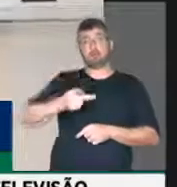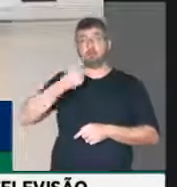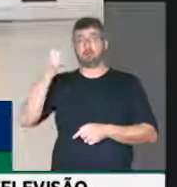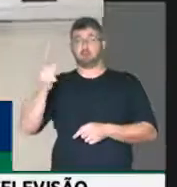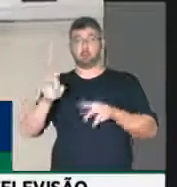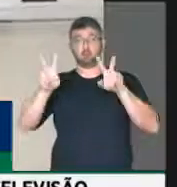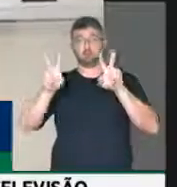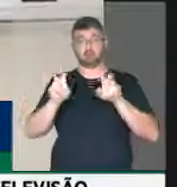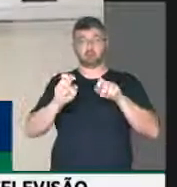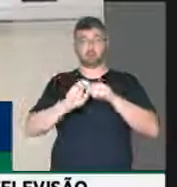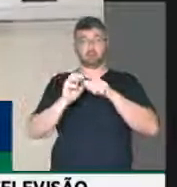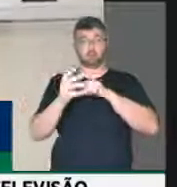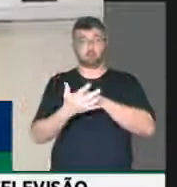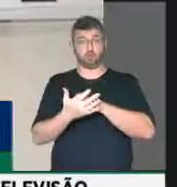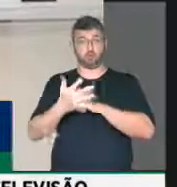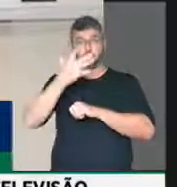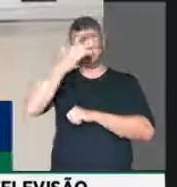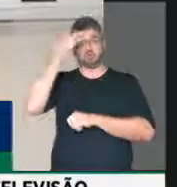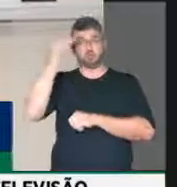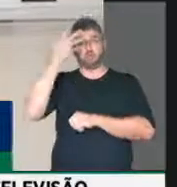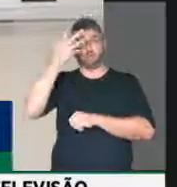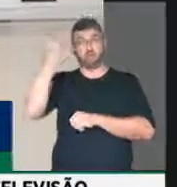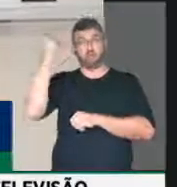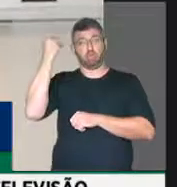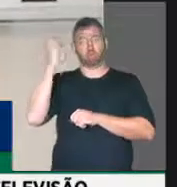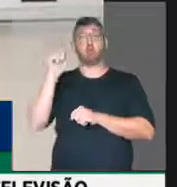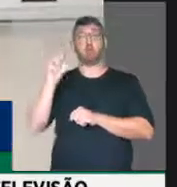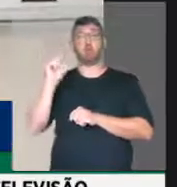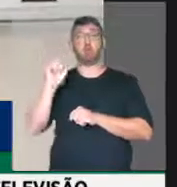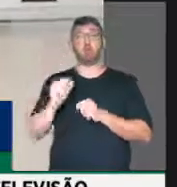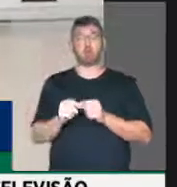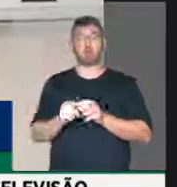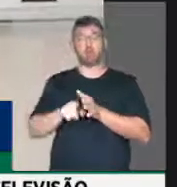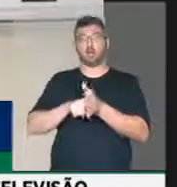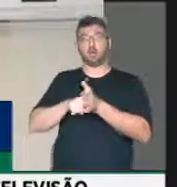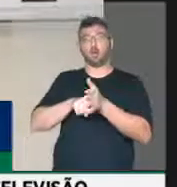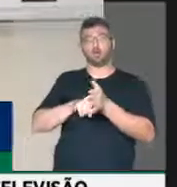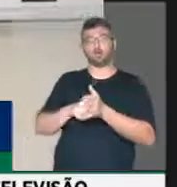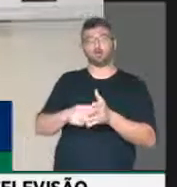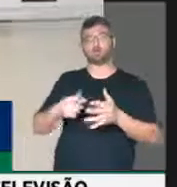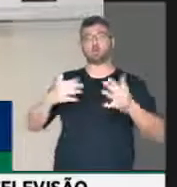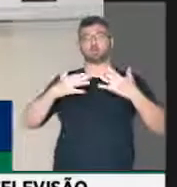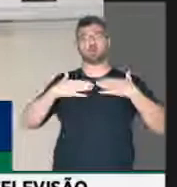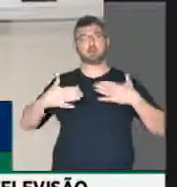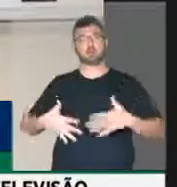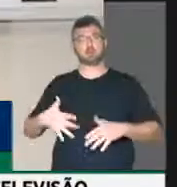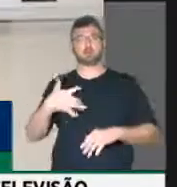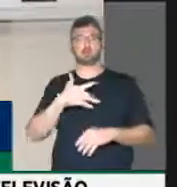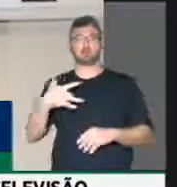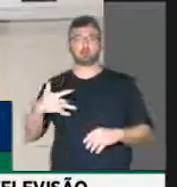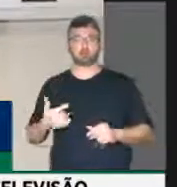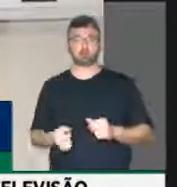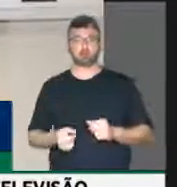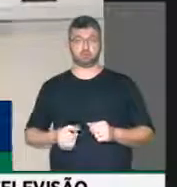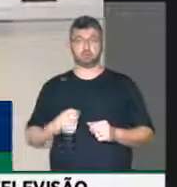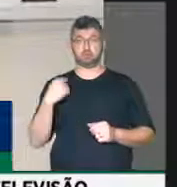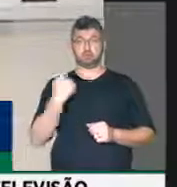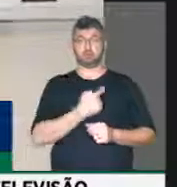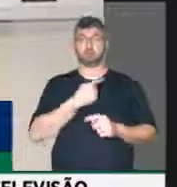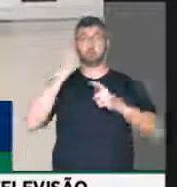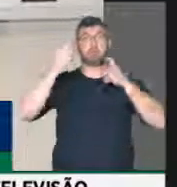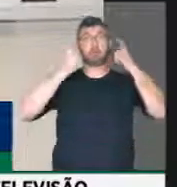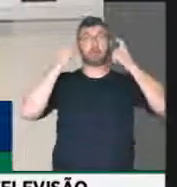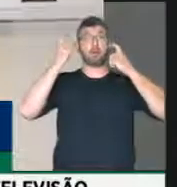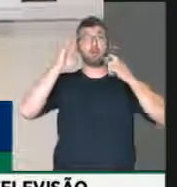coronavírus, as pessoas deixaram de fazer as consultas de rotina. E a nossa preocupação maior